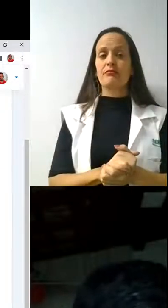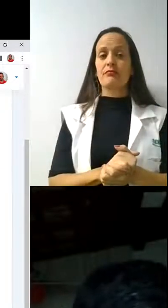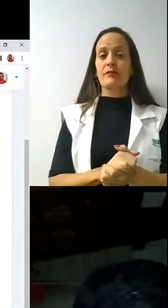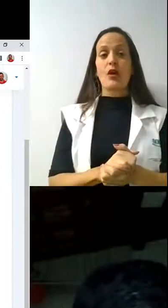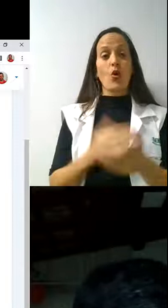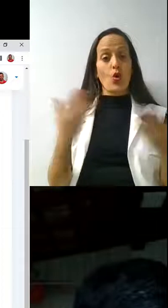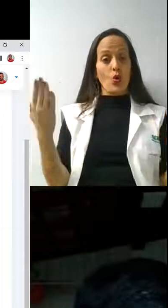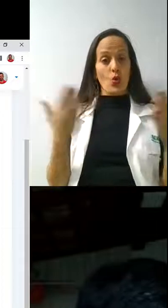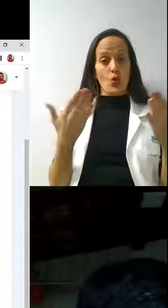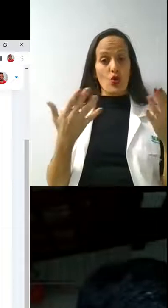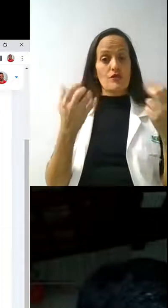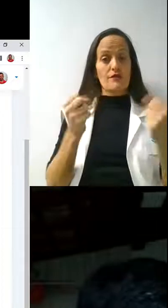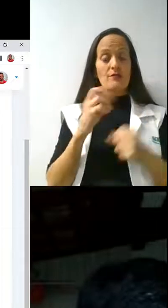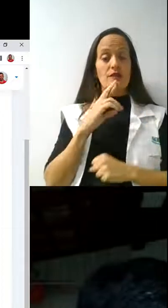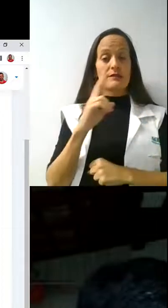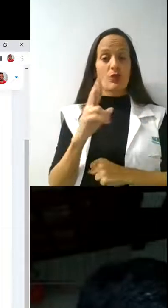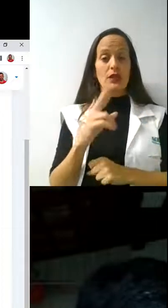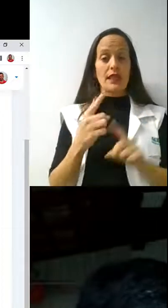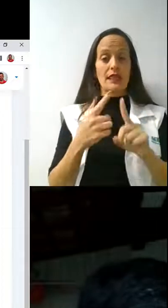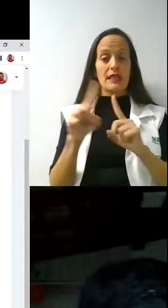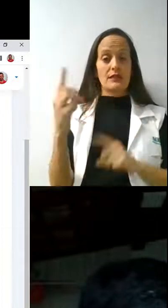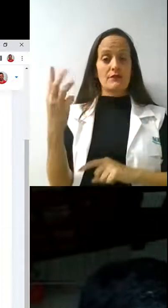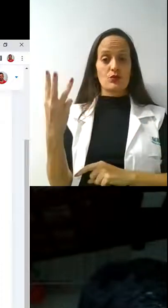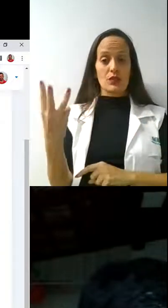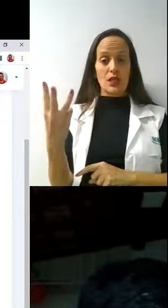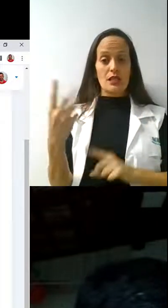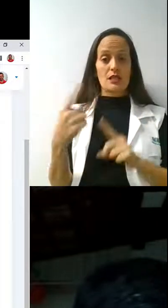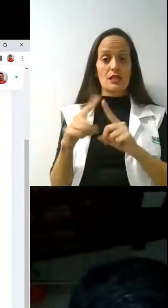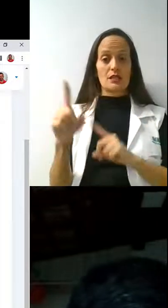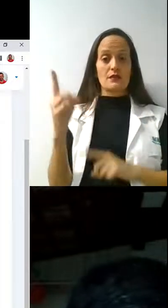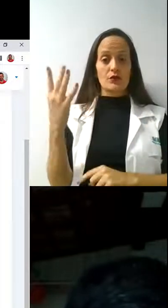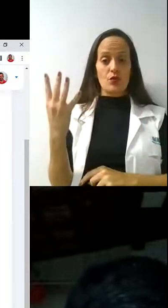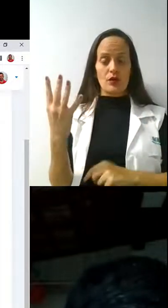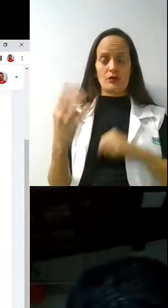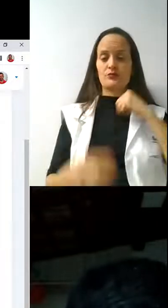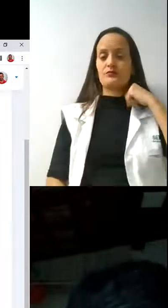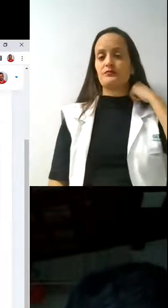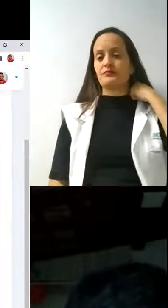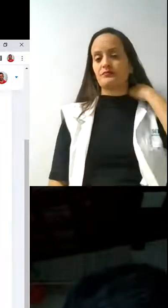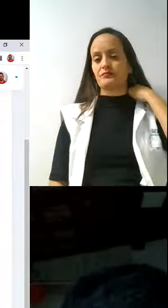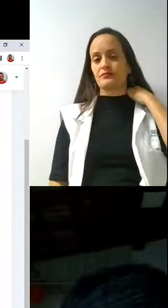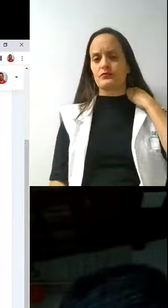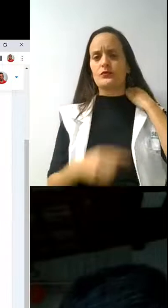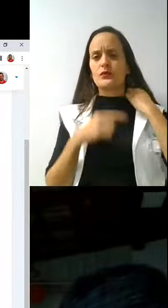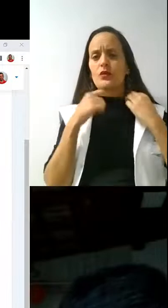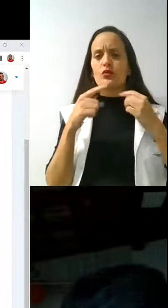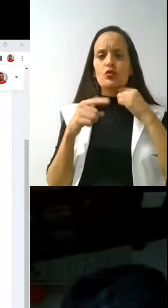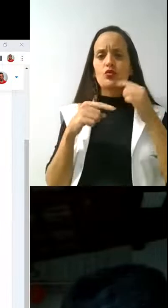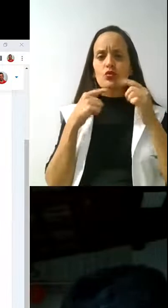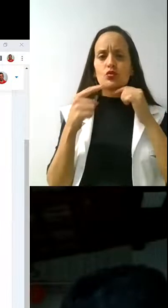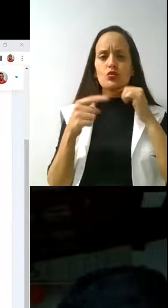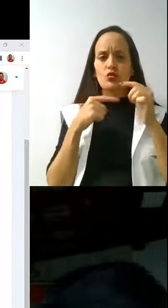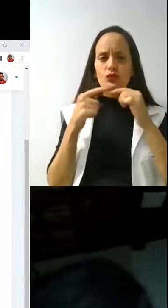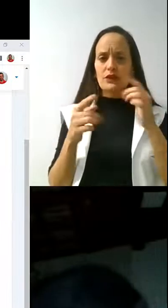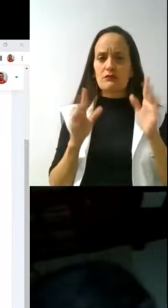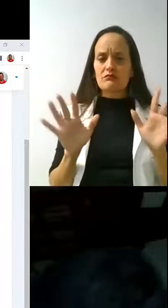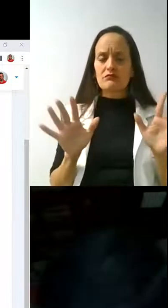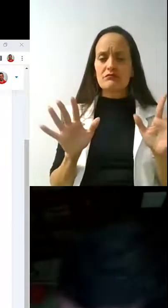3 e 4. Tranquilo? Então, bora lá? Alguma dúvida com relação ao que foi exposto até